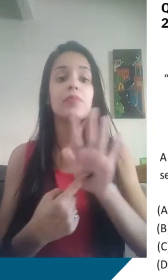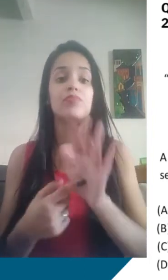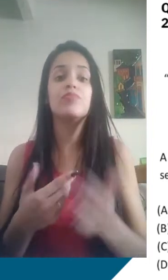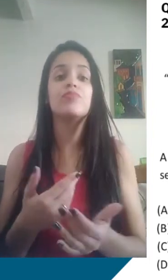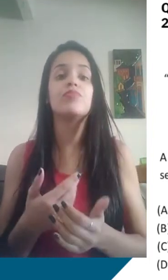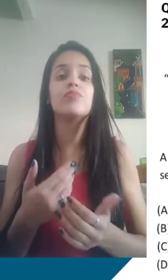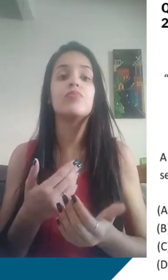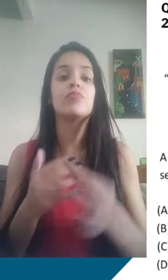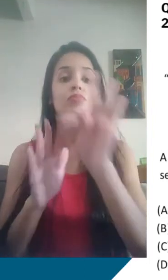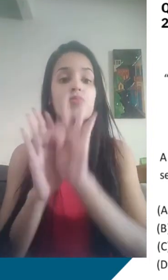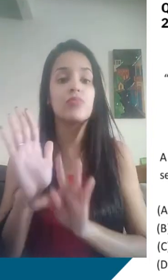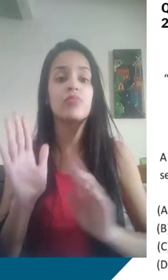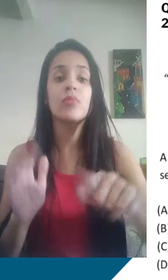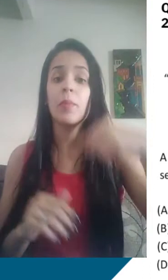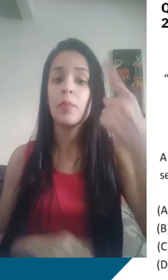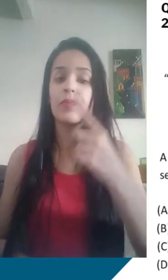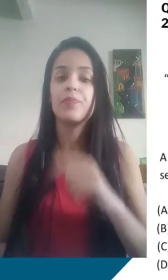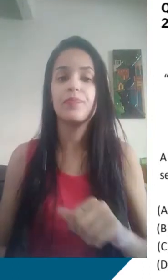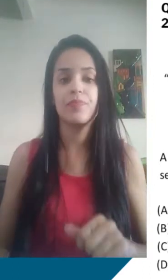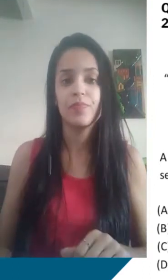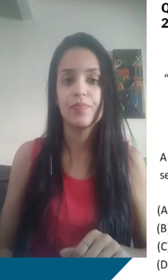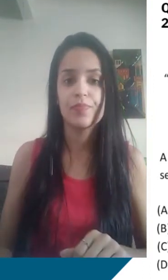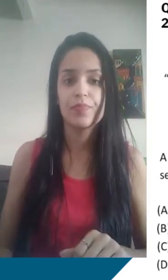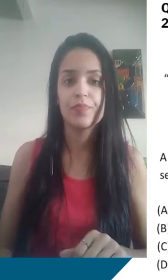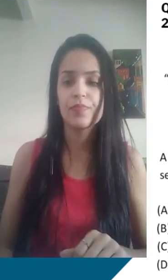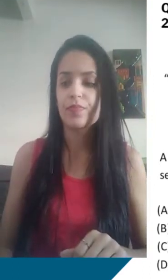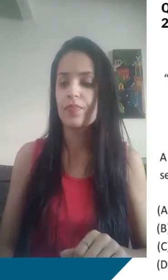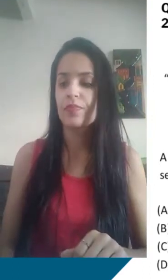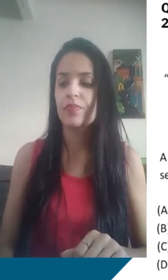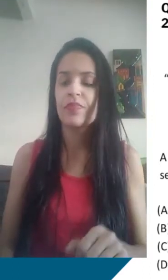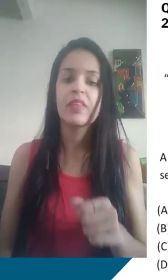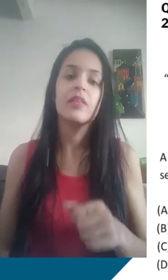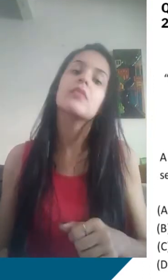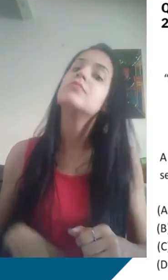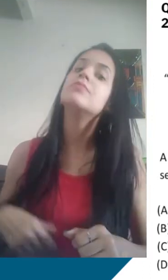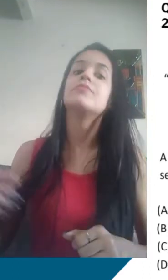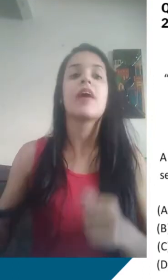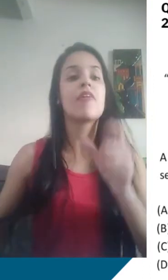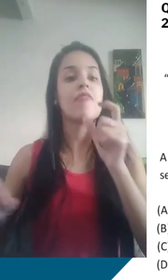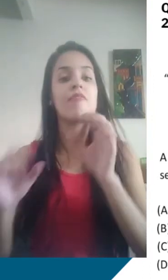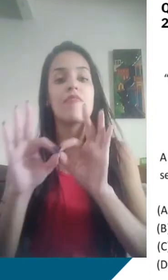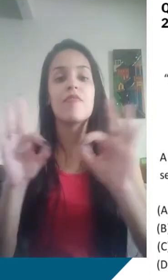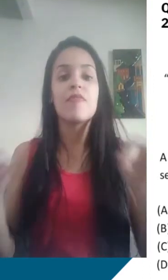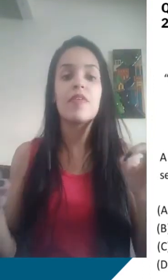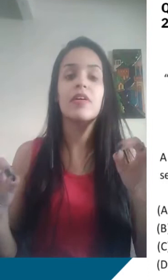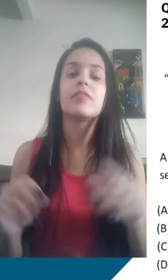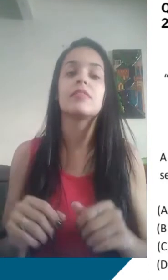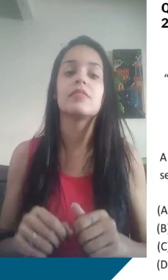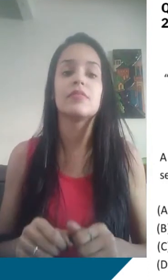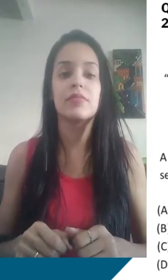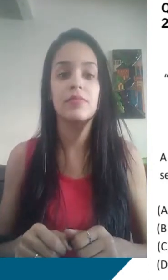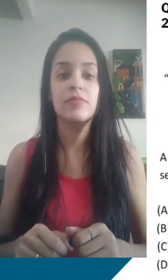a frase declarativa, duas maneiras de abrir a cabeça de uma pessoa, busca antecipar o que